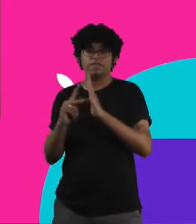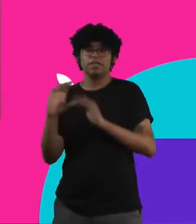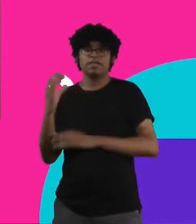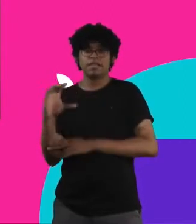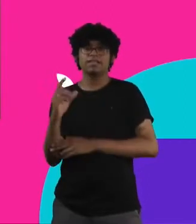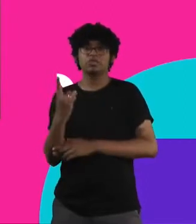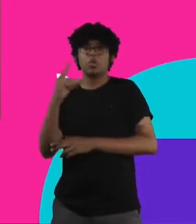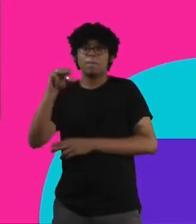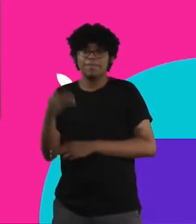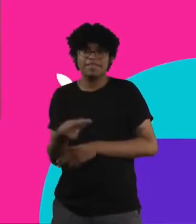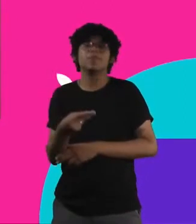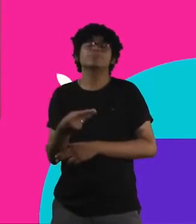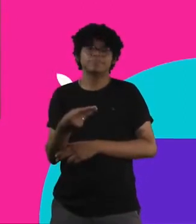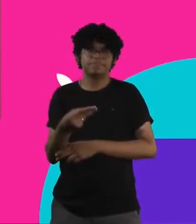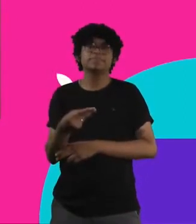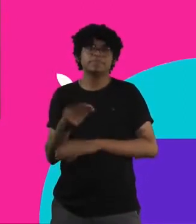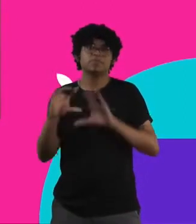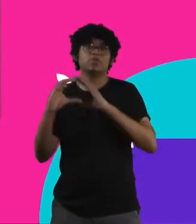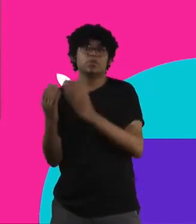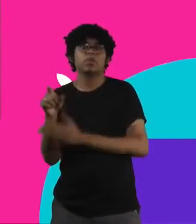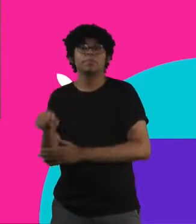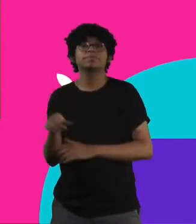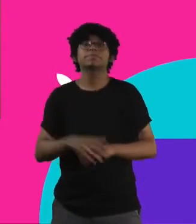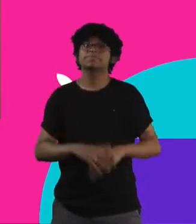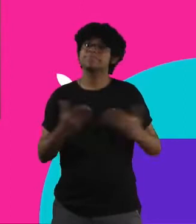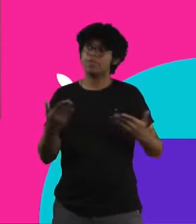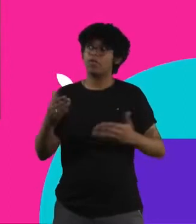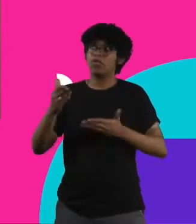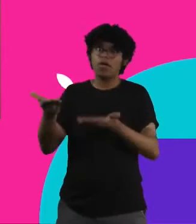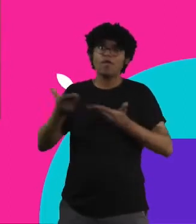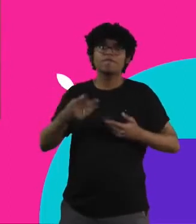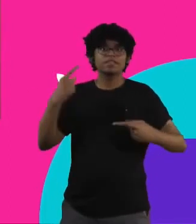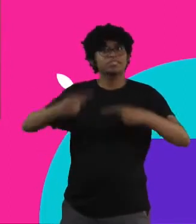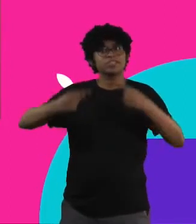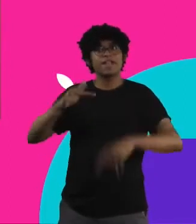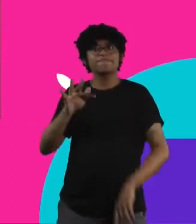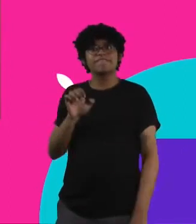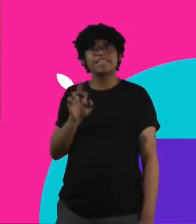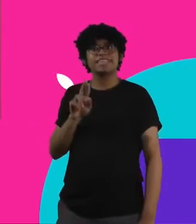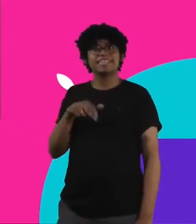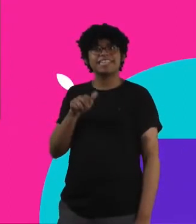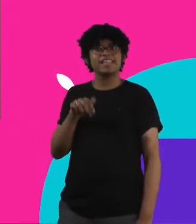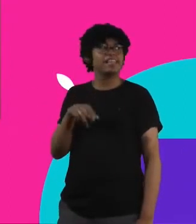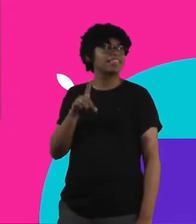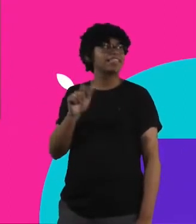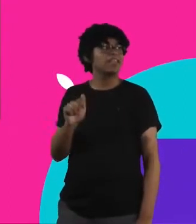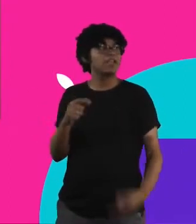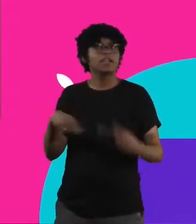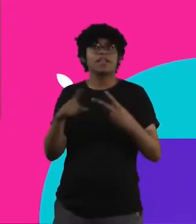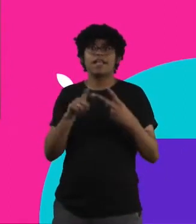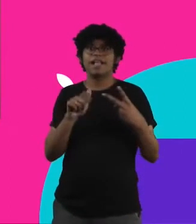de 1 milhão de cooperados. Comigo, então, nesse debate, né, tão importante, a Fernanda, já apresentada,